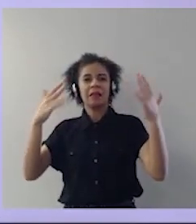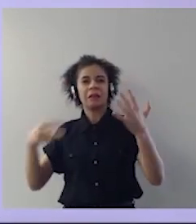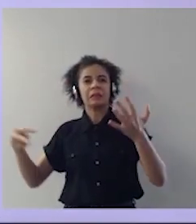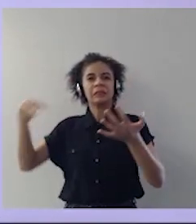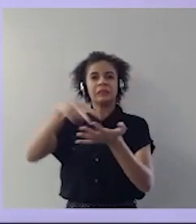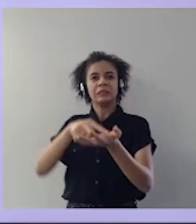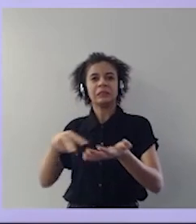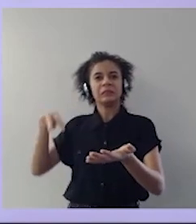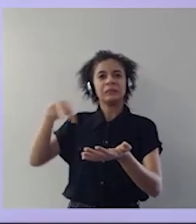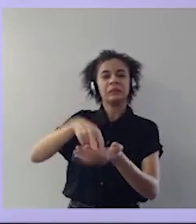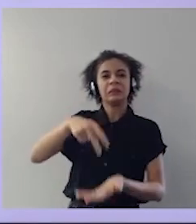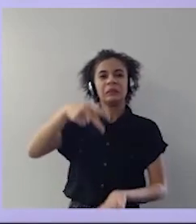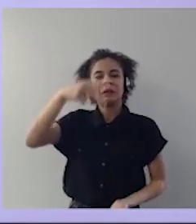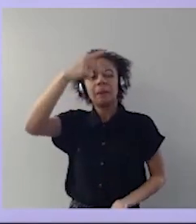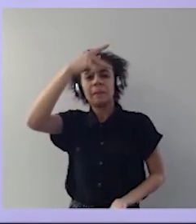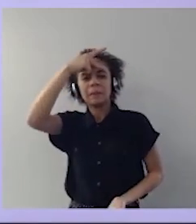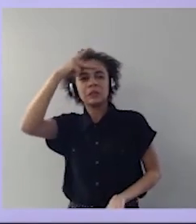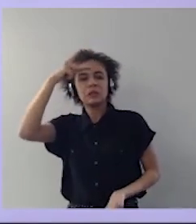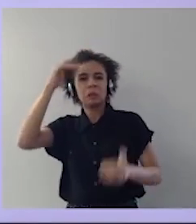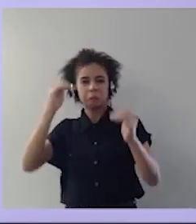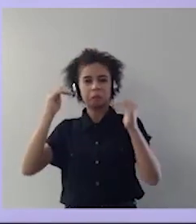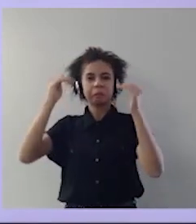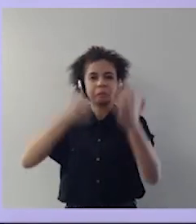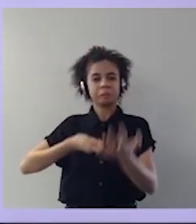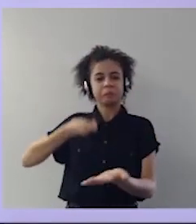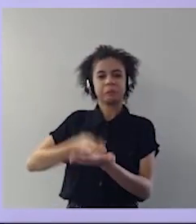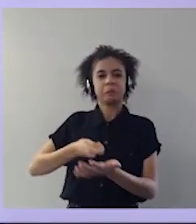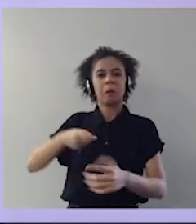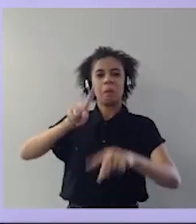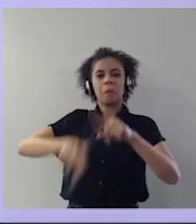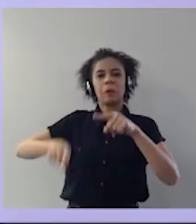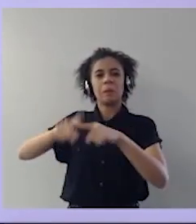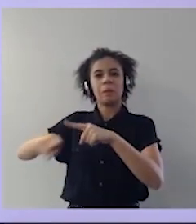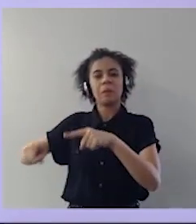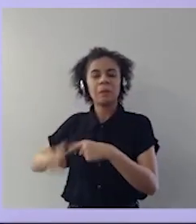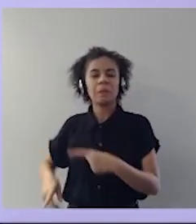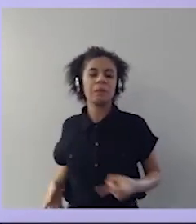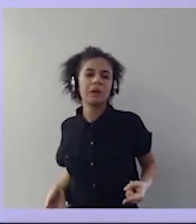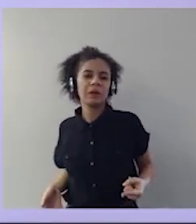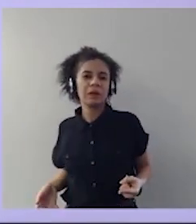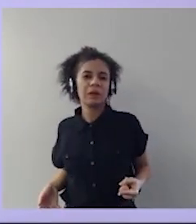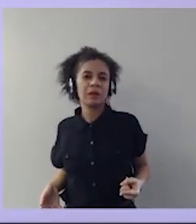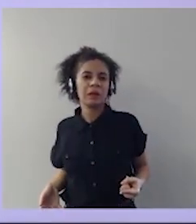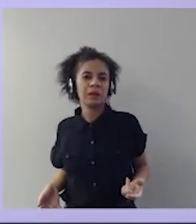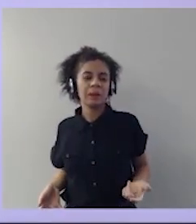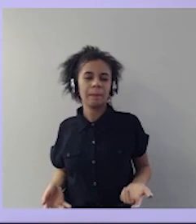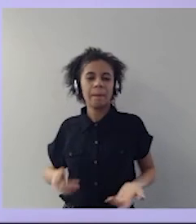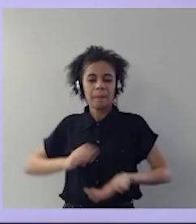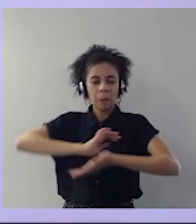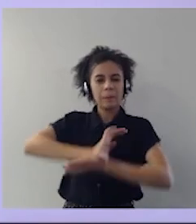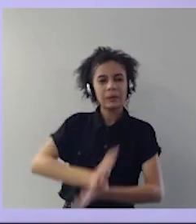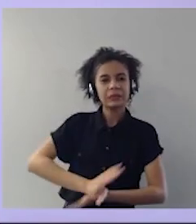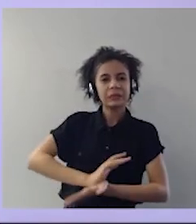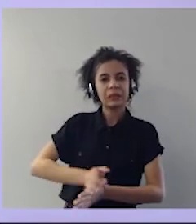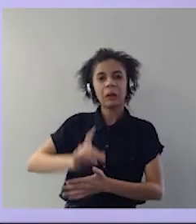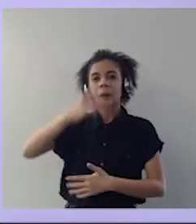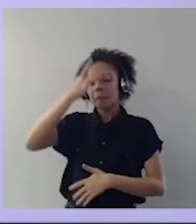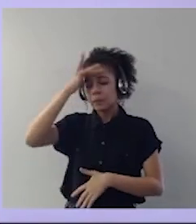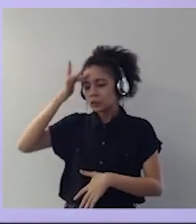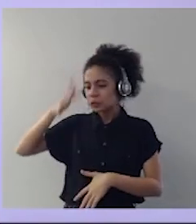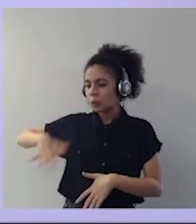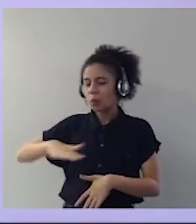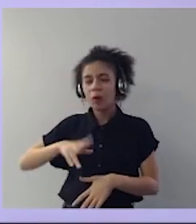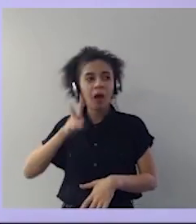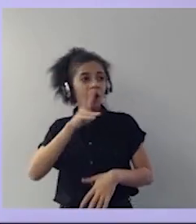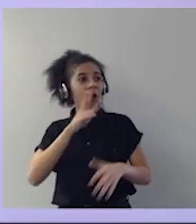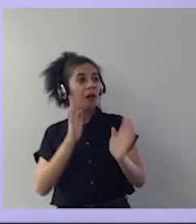das expropriações, o ressurgimento das proibições, o ressurgimento das ordens opressivas. E se